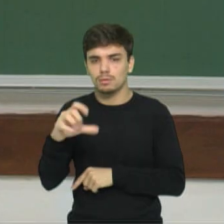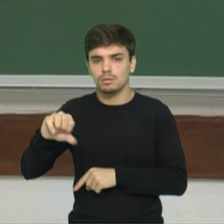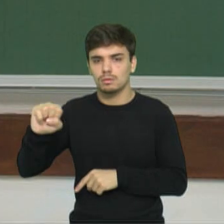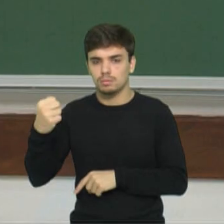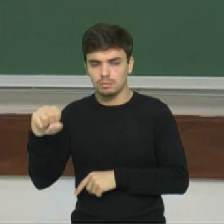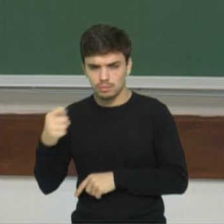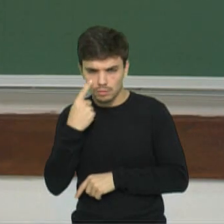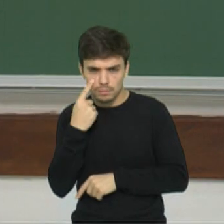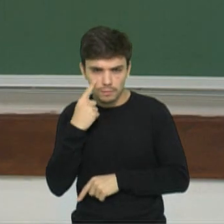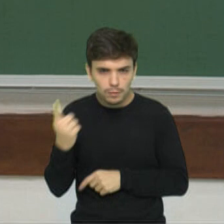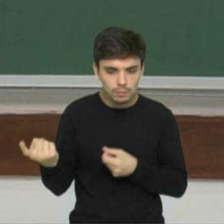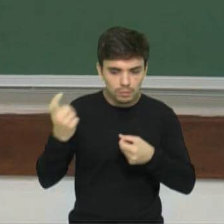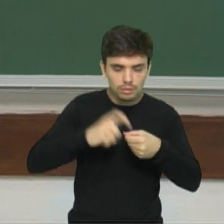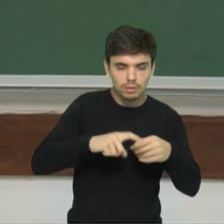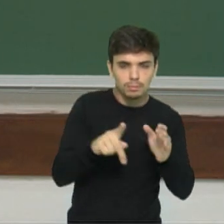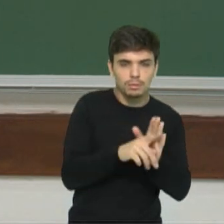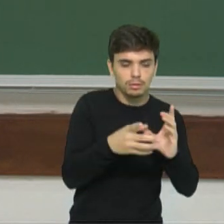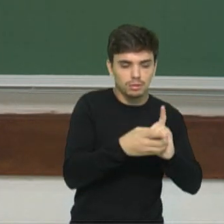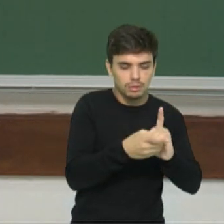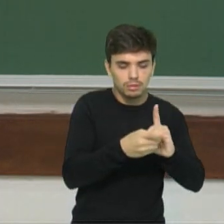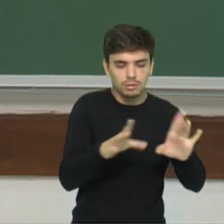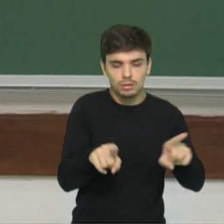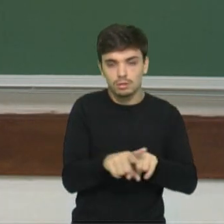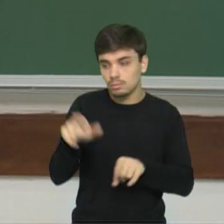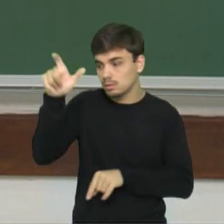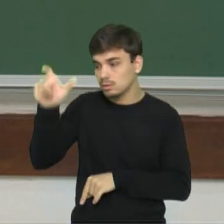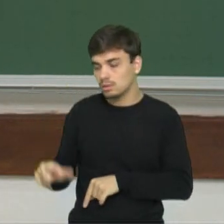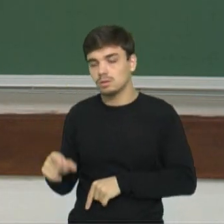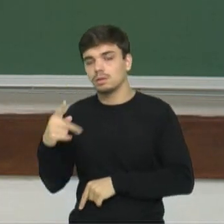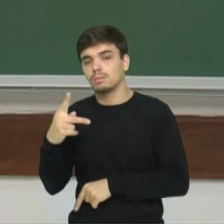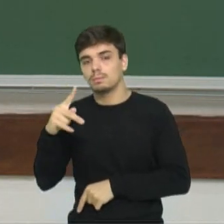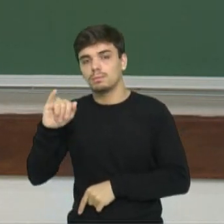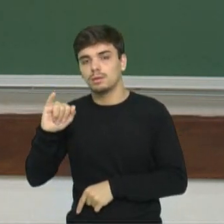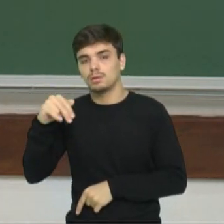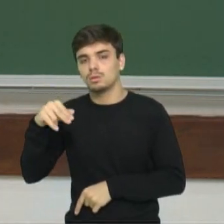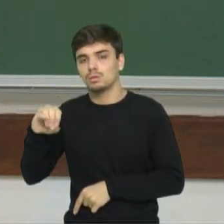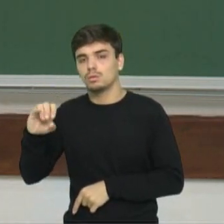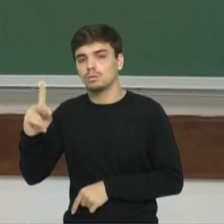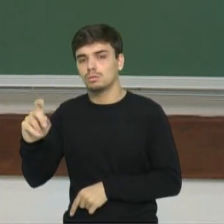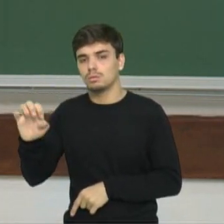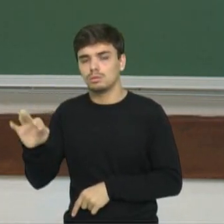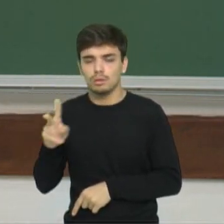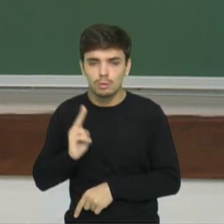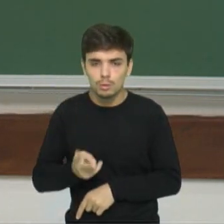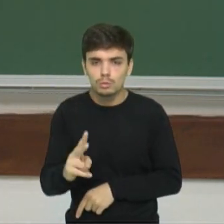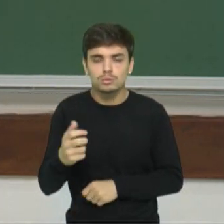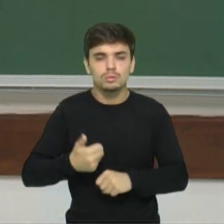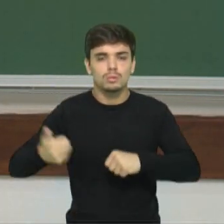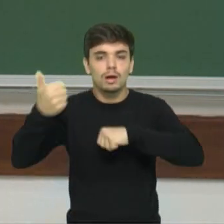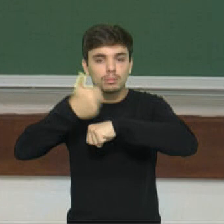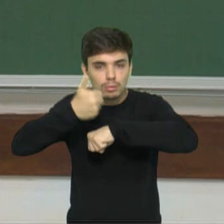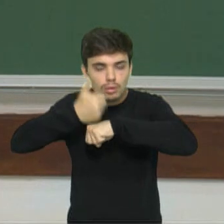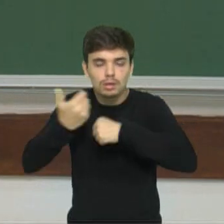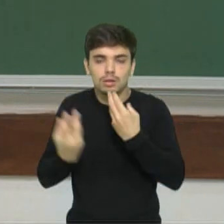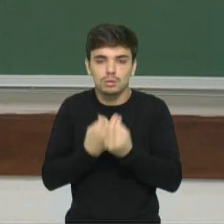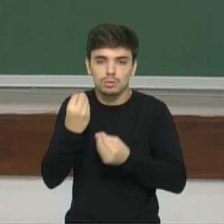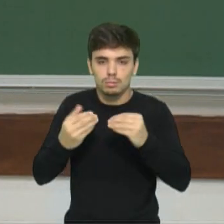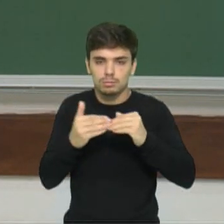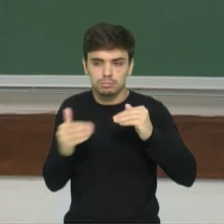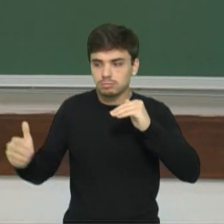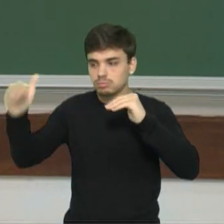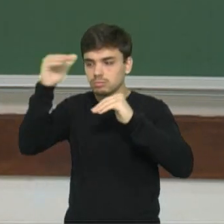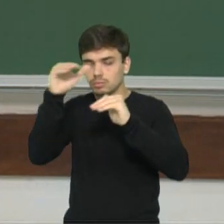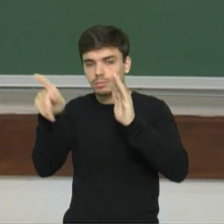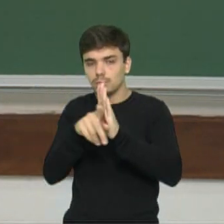o retorno da democracia, o Pinochet continua a ocupar um cargo político-militar como o mais alto comandante